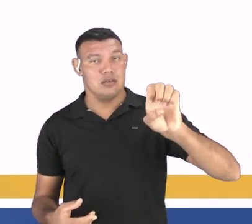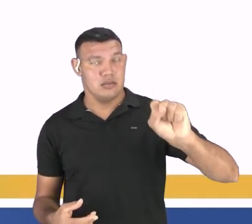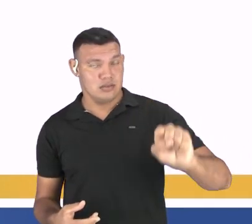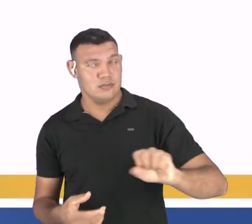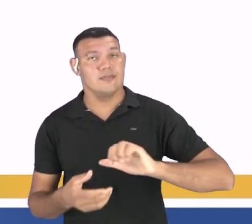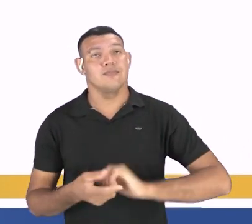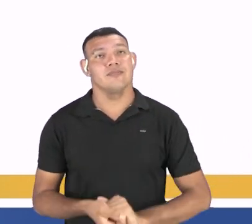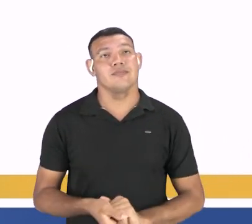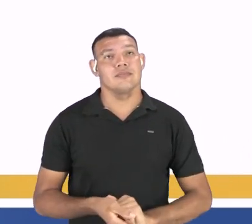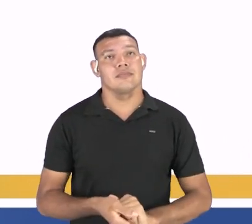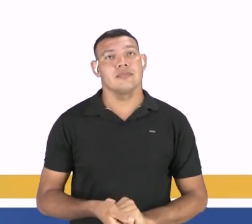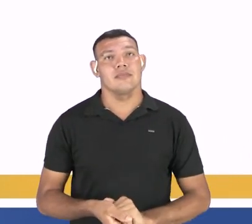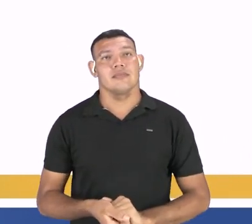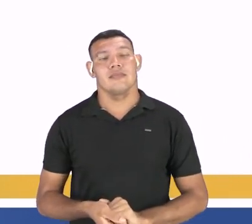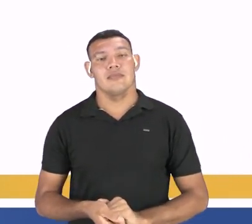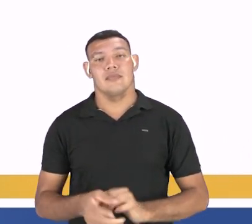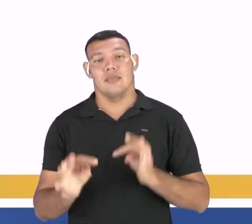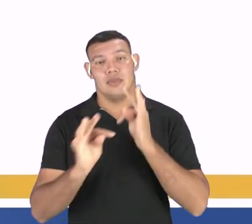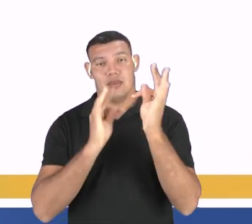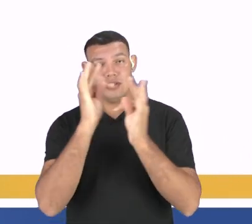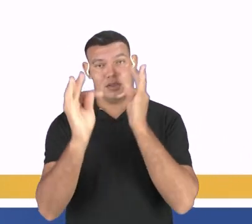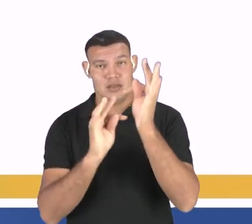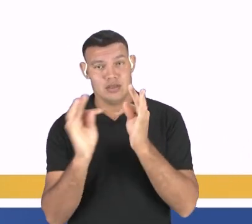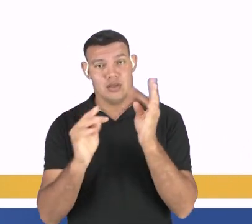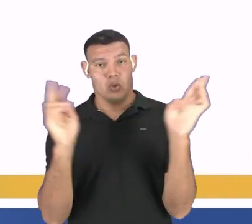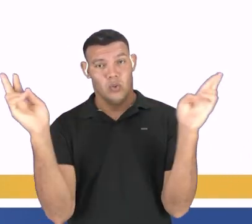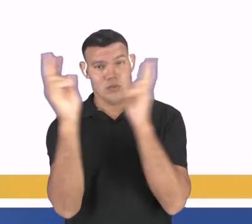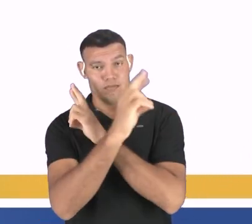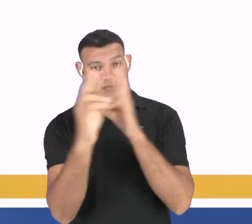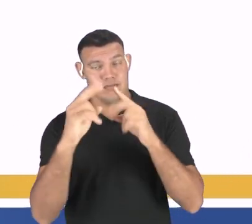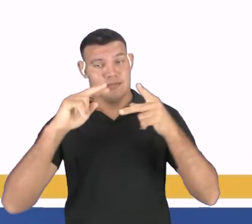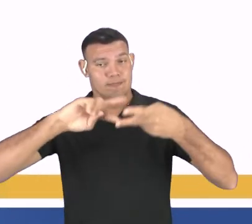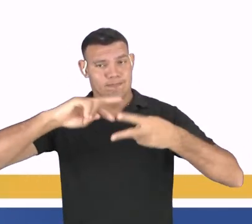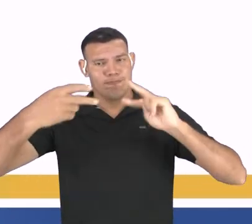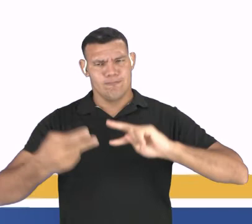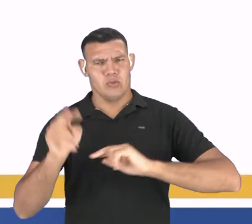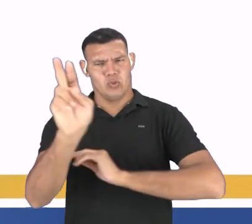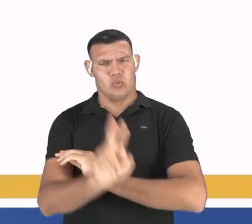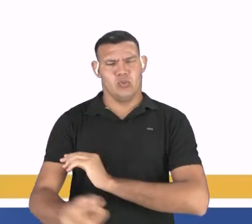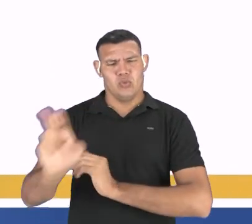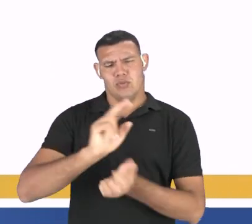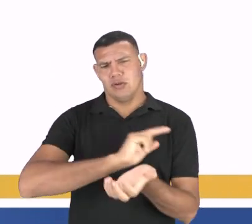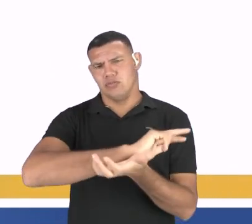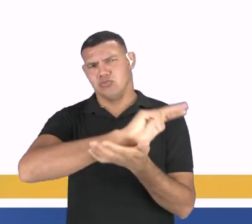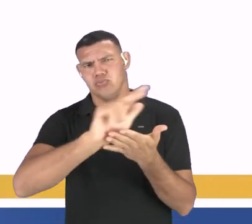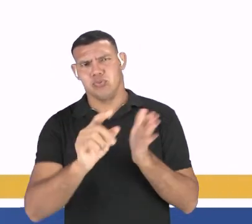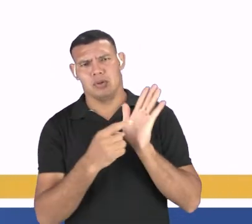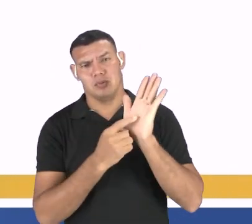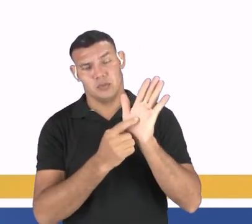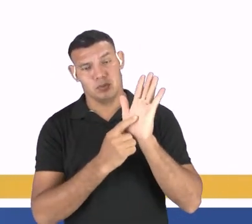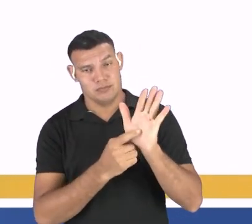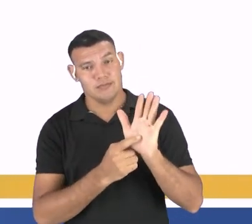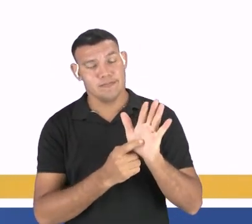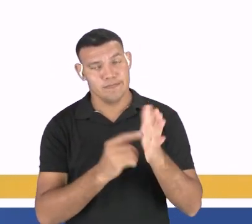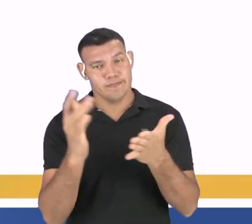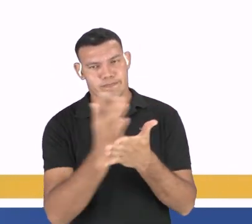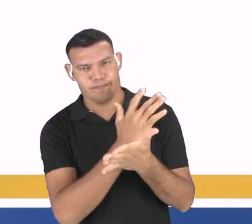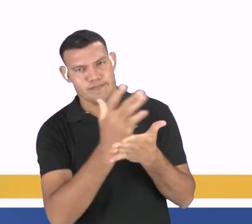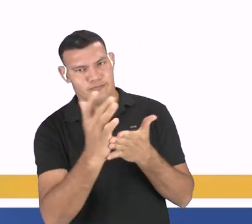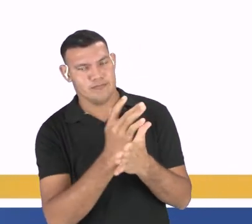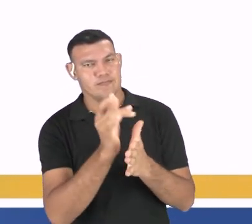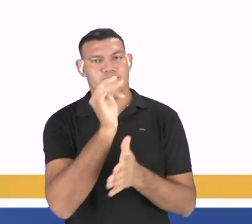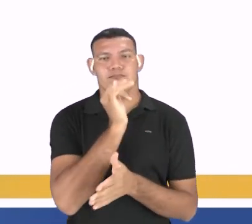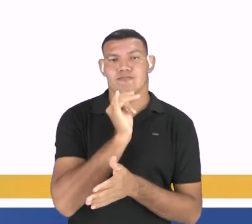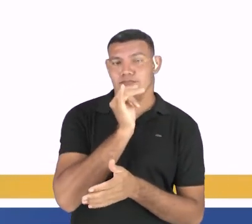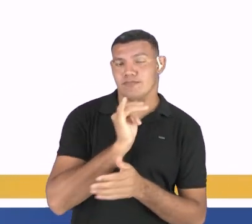ea a tecnologia relacionada DNA ela tem várias aplicações né E aqui é uma casa algumas algumas palavras